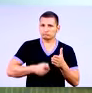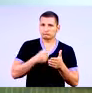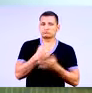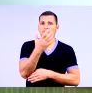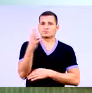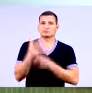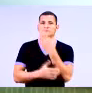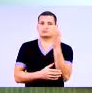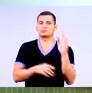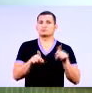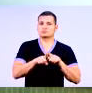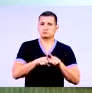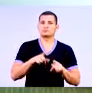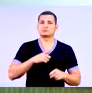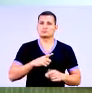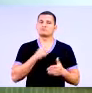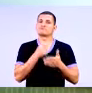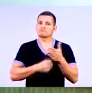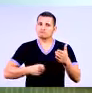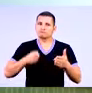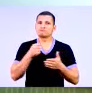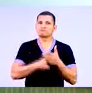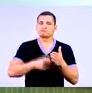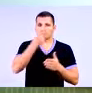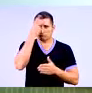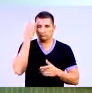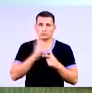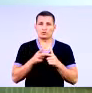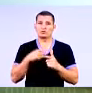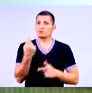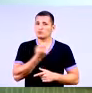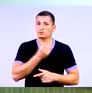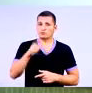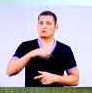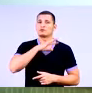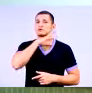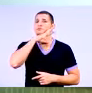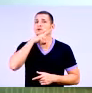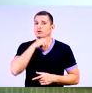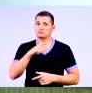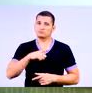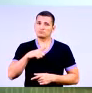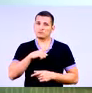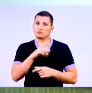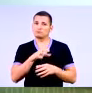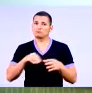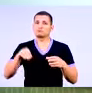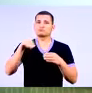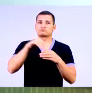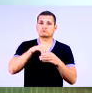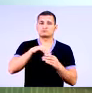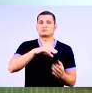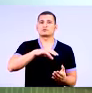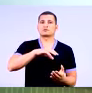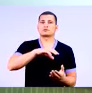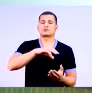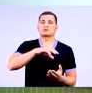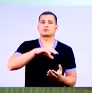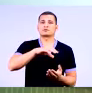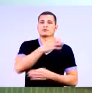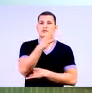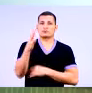a humanidade. Porque nós somos animais que fazemos parte da natureza, a diferença é que nós somos